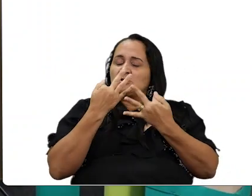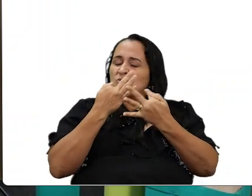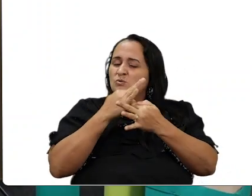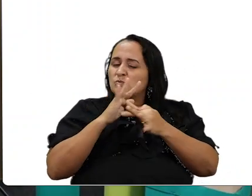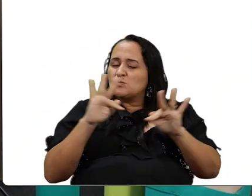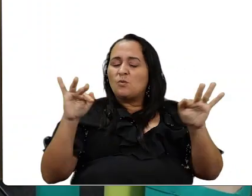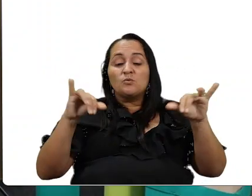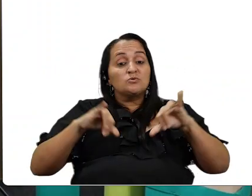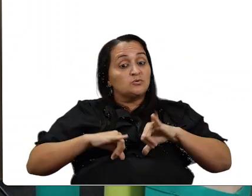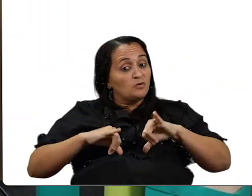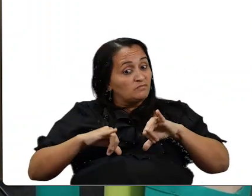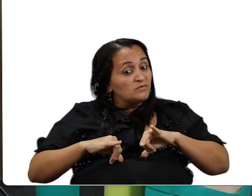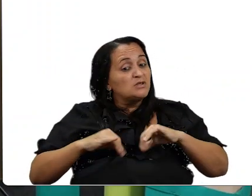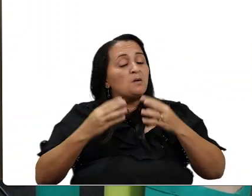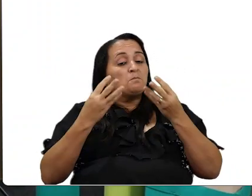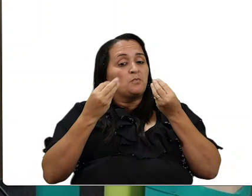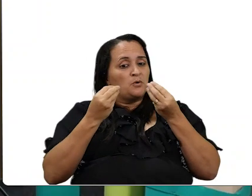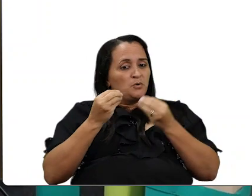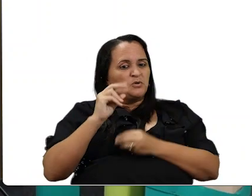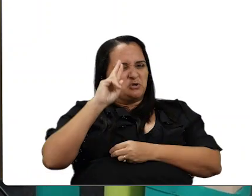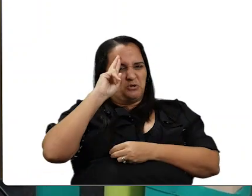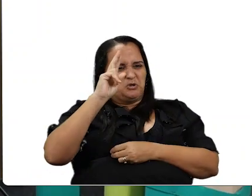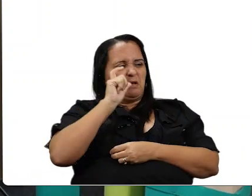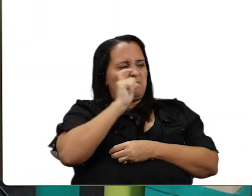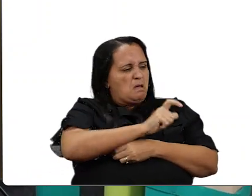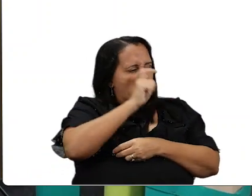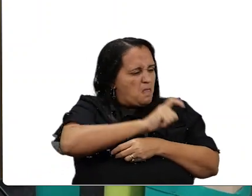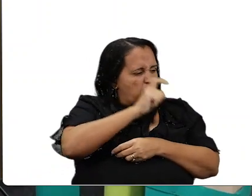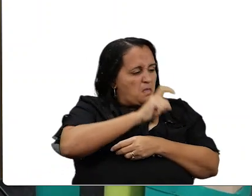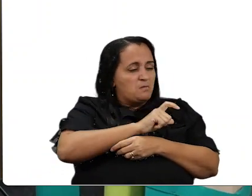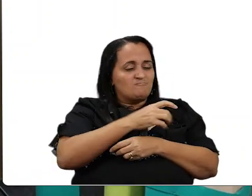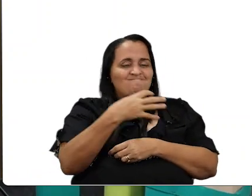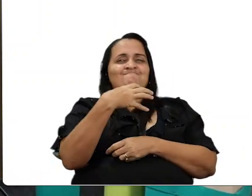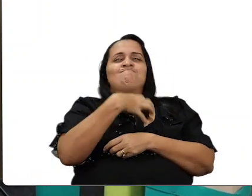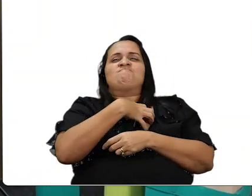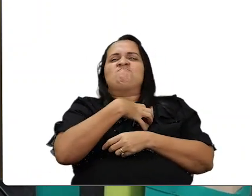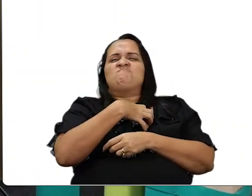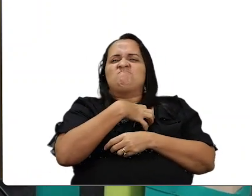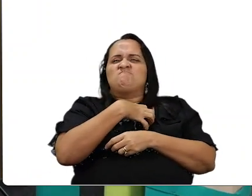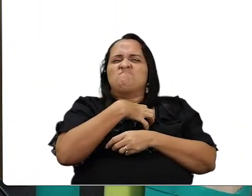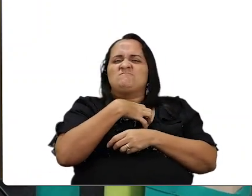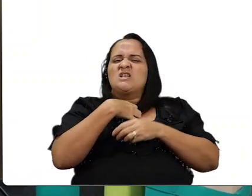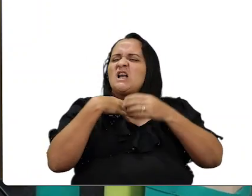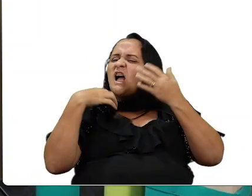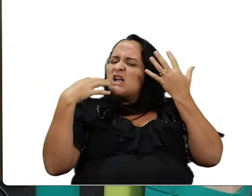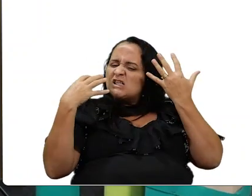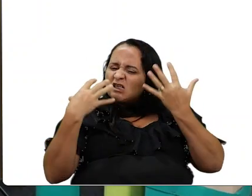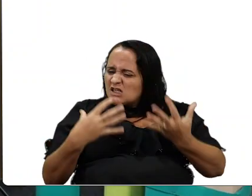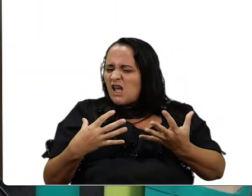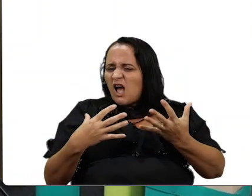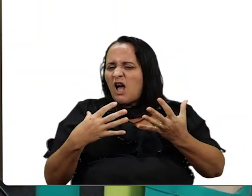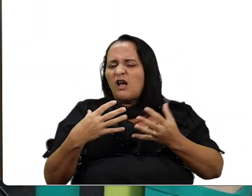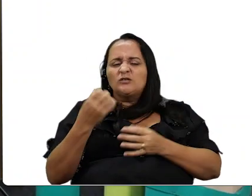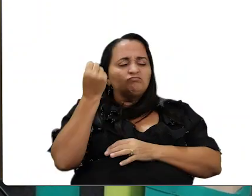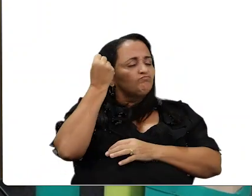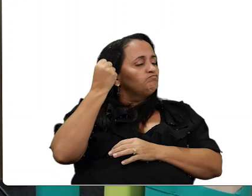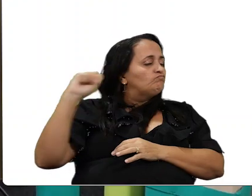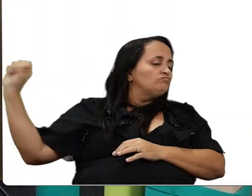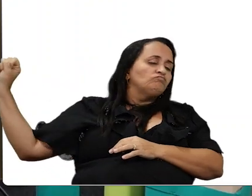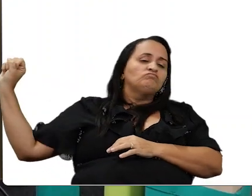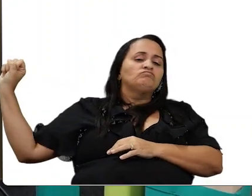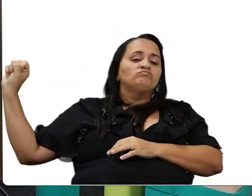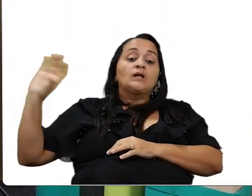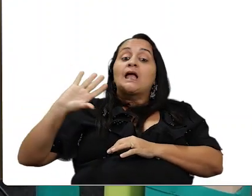e insultado pelo seu patrão. Até que chegou o dia que ele, cansado de viver essa vida, resolveu